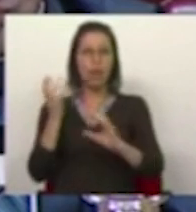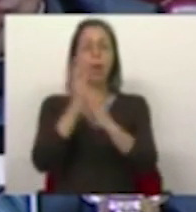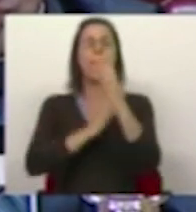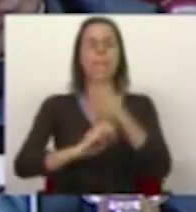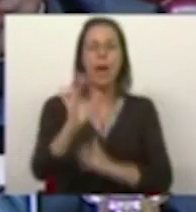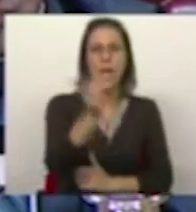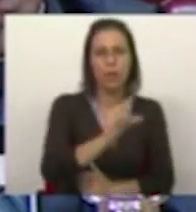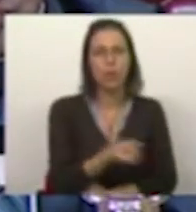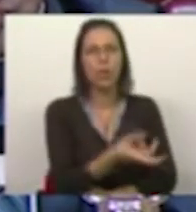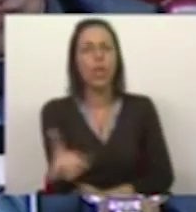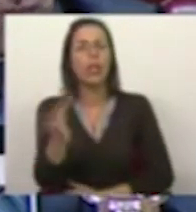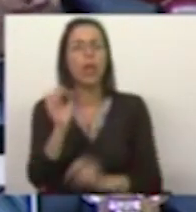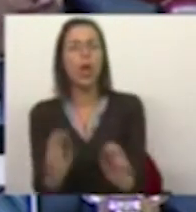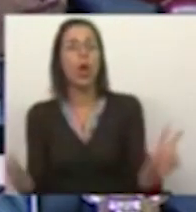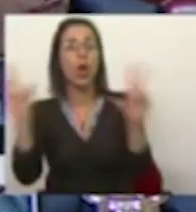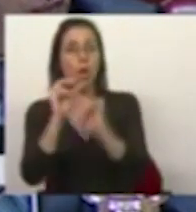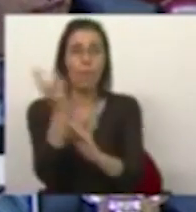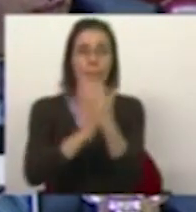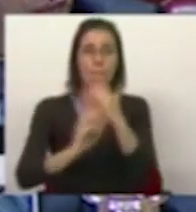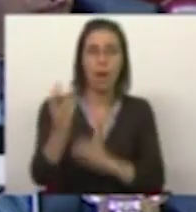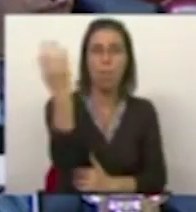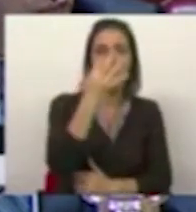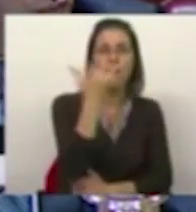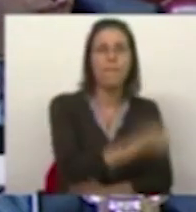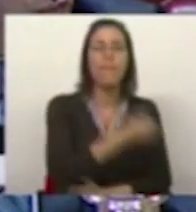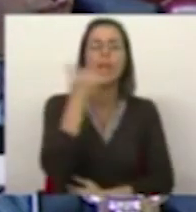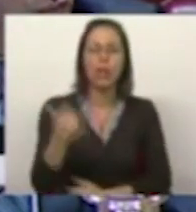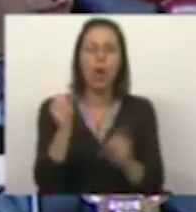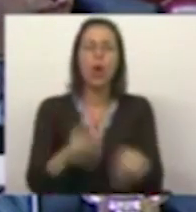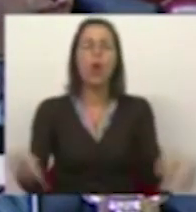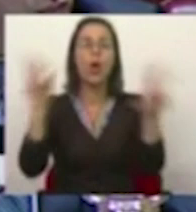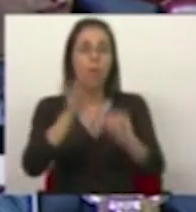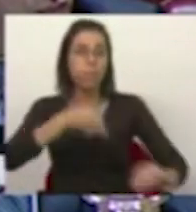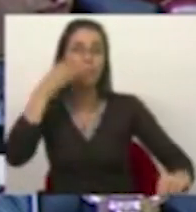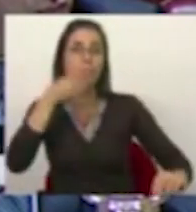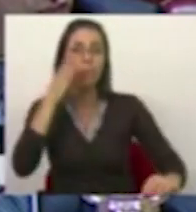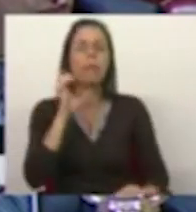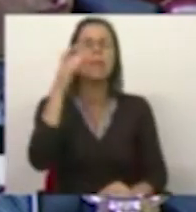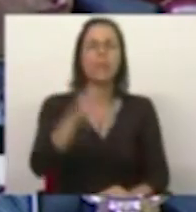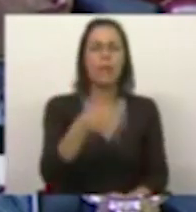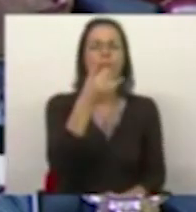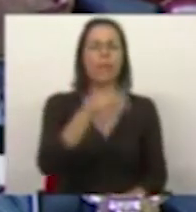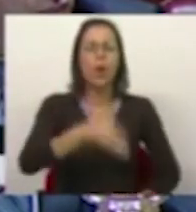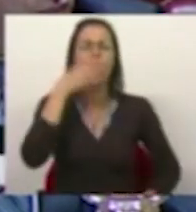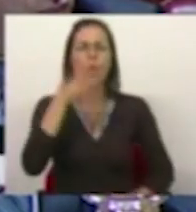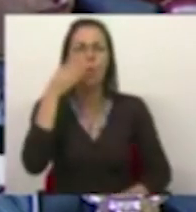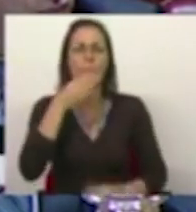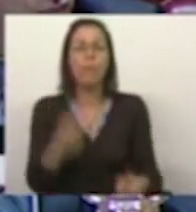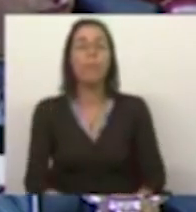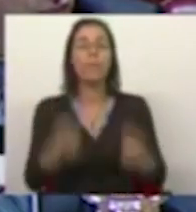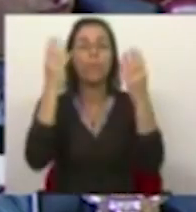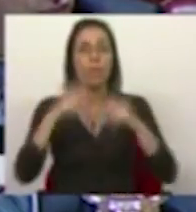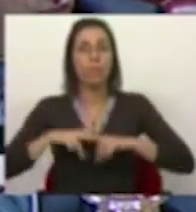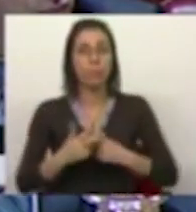metro de Lisboa? As 18 novas composições para o metro do Porto? Os 22 novos comboios para a CP? Os 20 comboios que estão finalmente